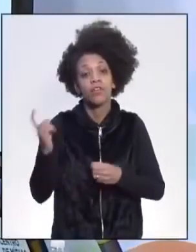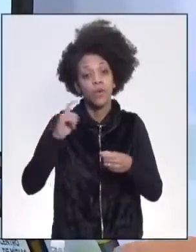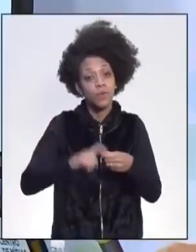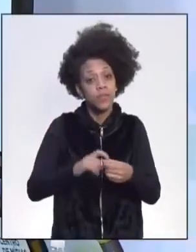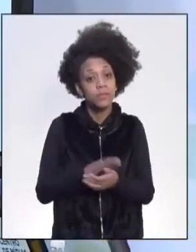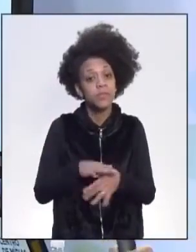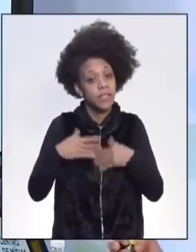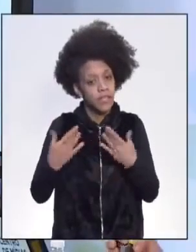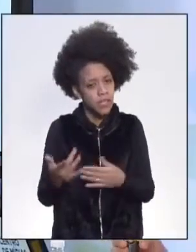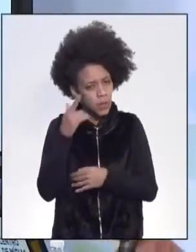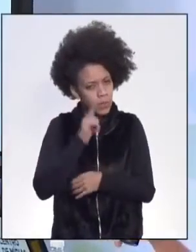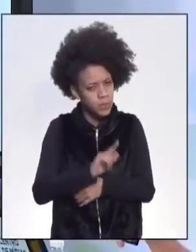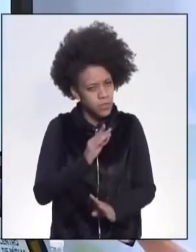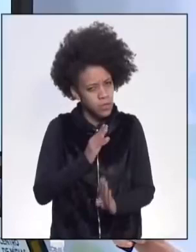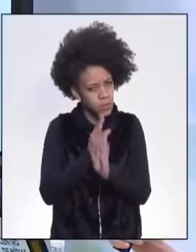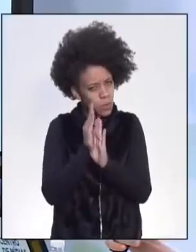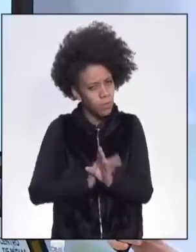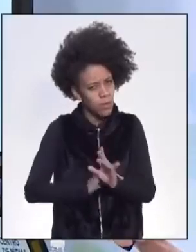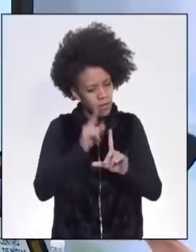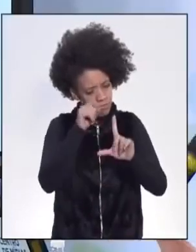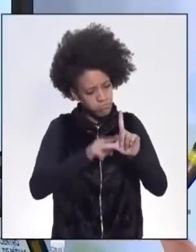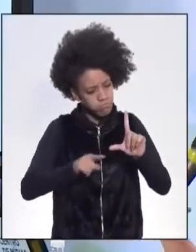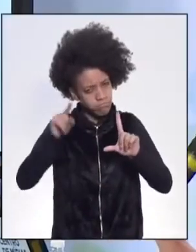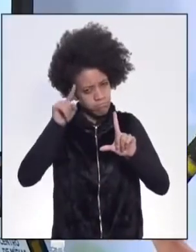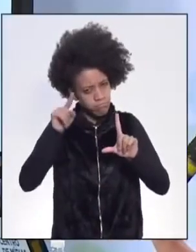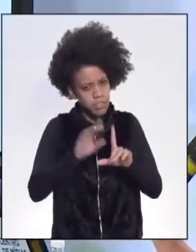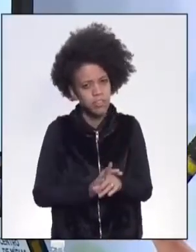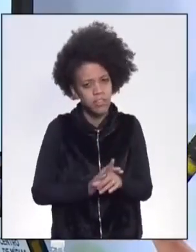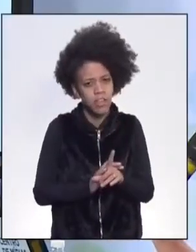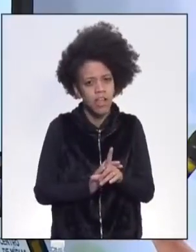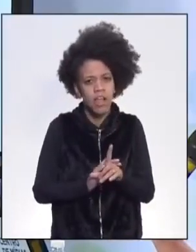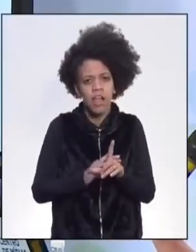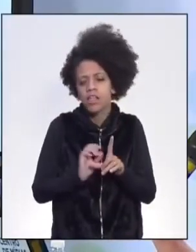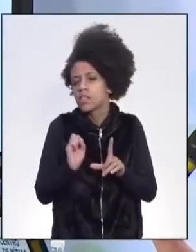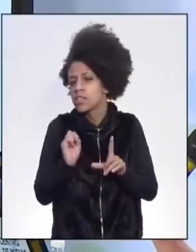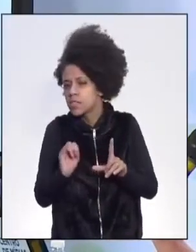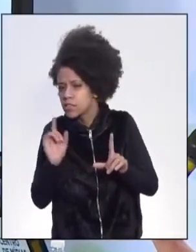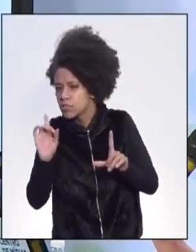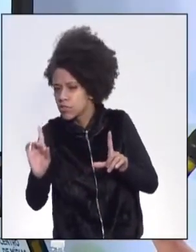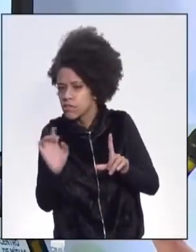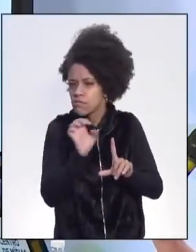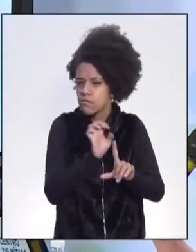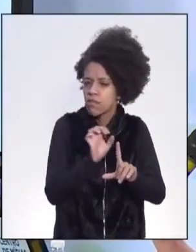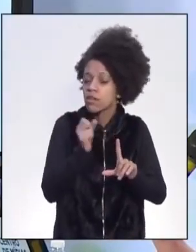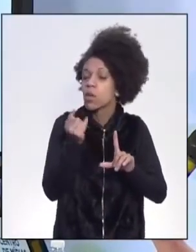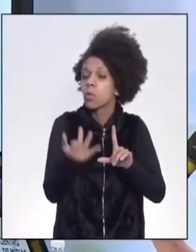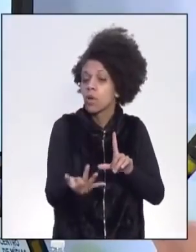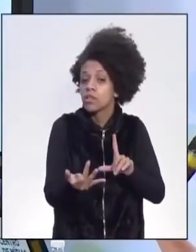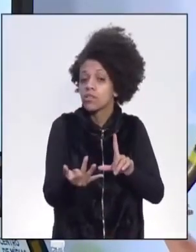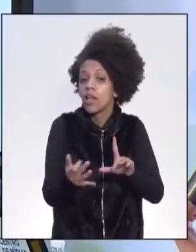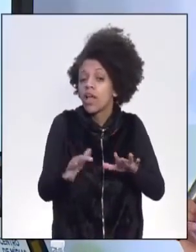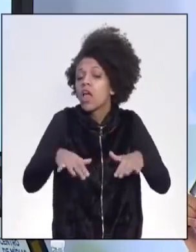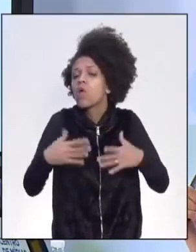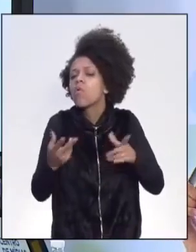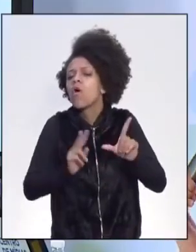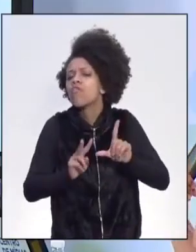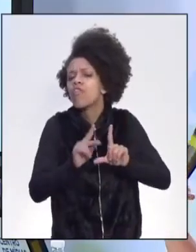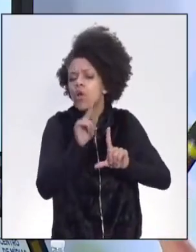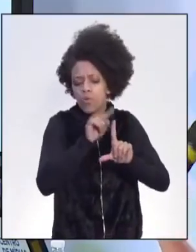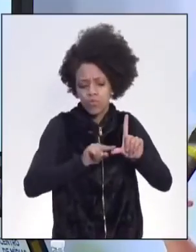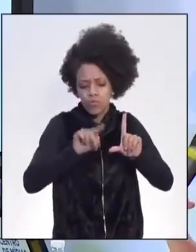Voltamos. E aí, vocês conseguiram descobrir as coordenadas do vértice? O deslocamento, se foi direita e esquerda, em quantas unidades? E qual o valor que cruza o